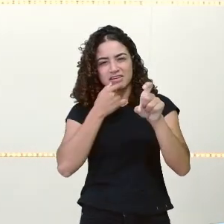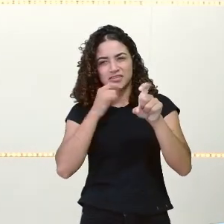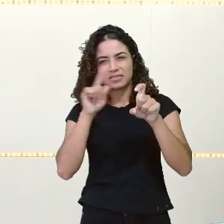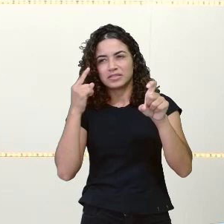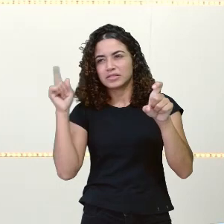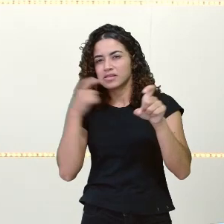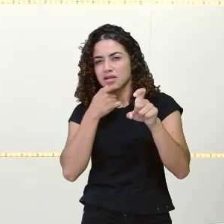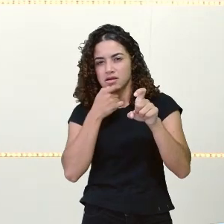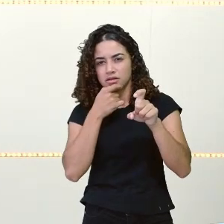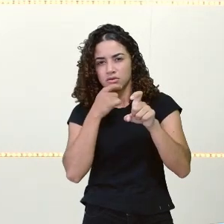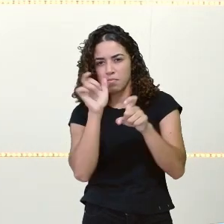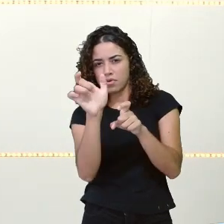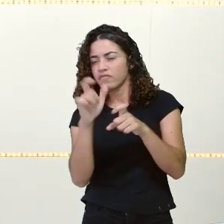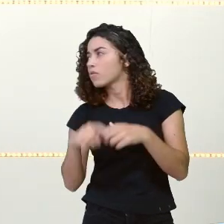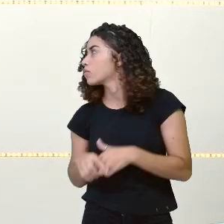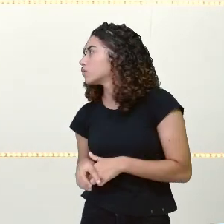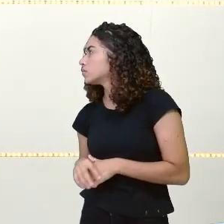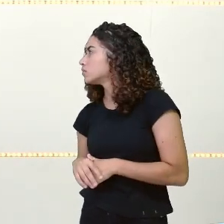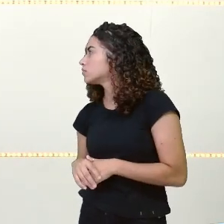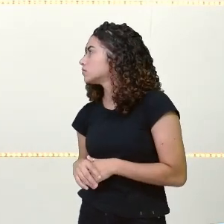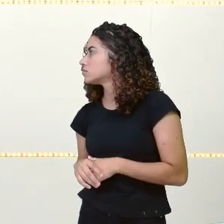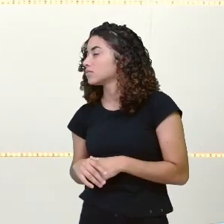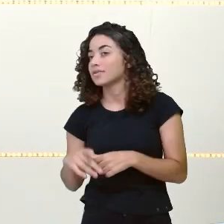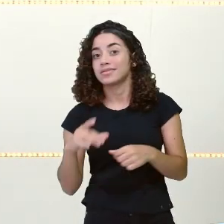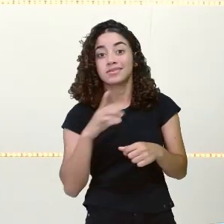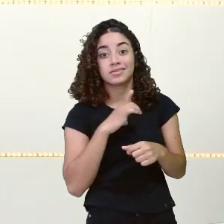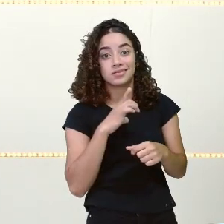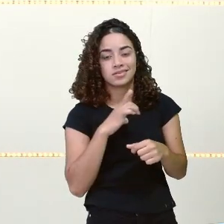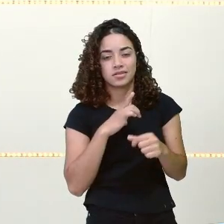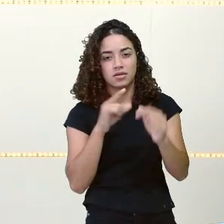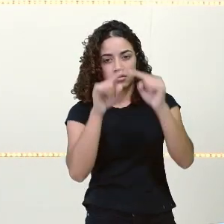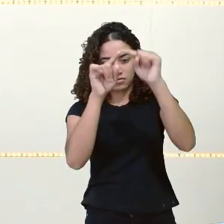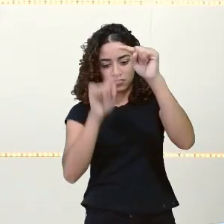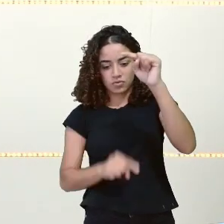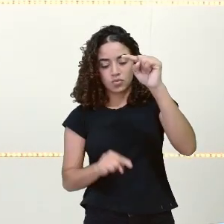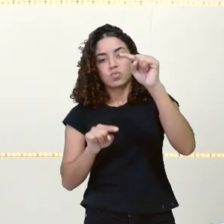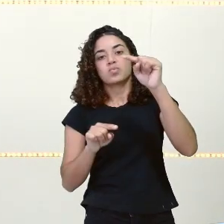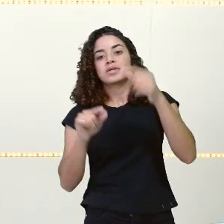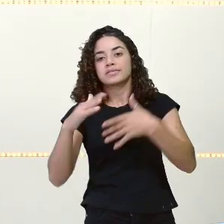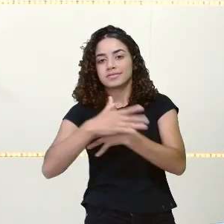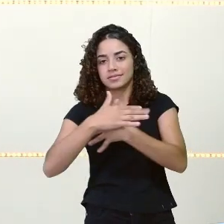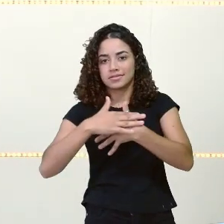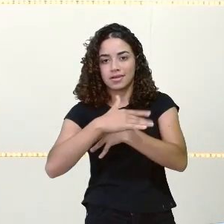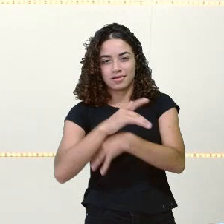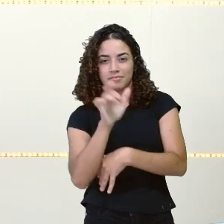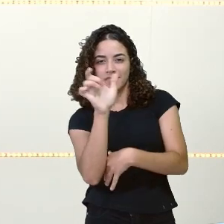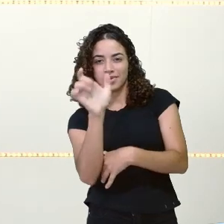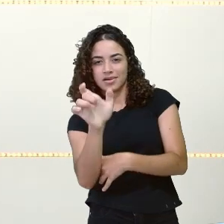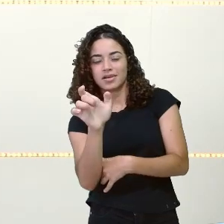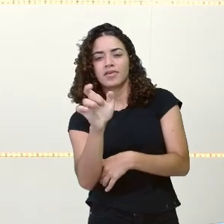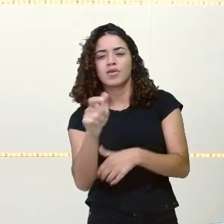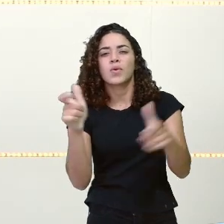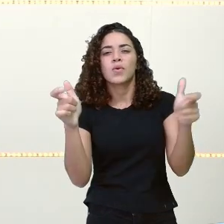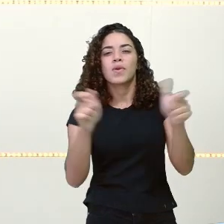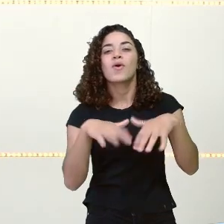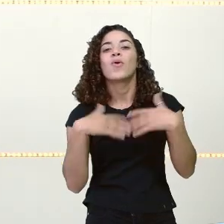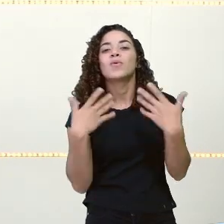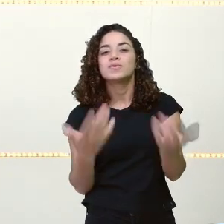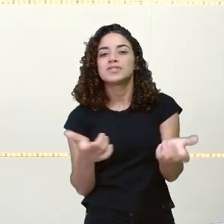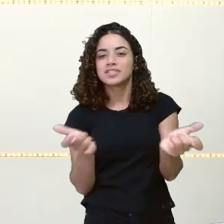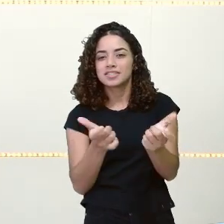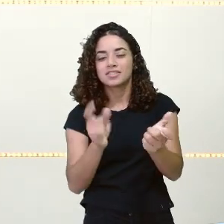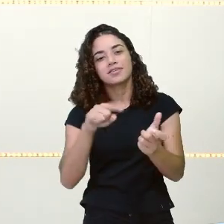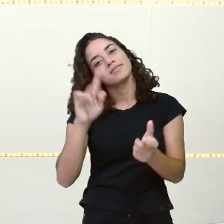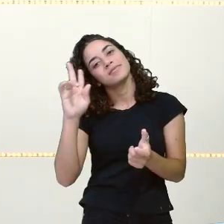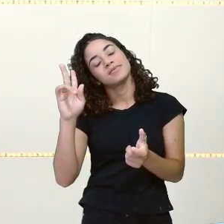é em inglês, porque passa numa cidade chamada Greenwich, que fica lá na Inglaterra, que antigamente era uma